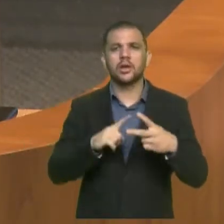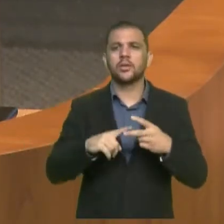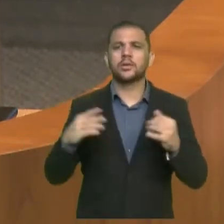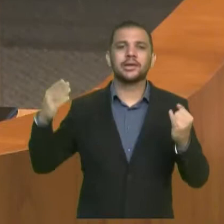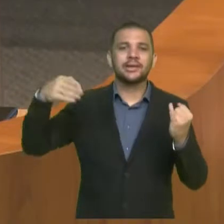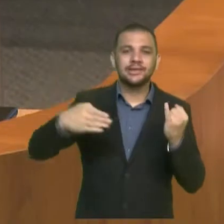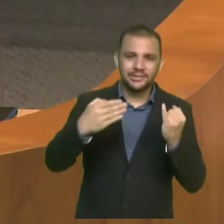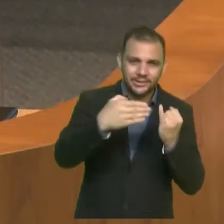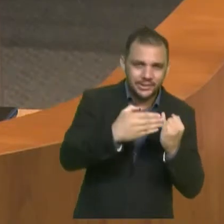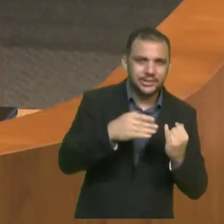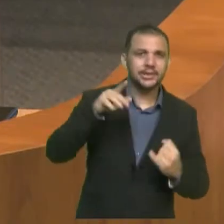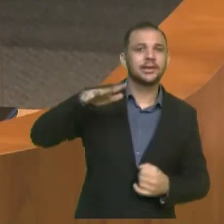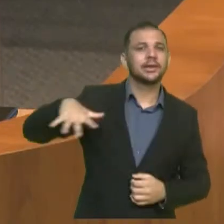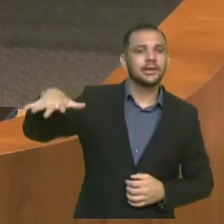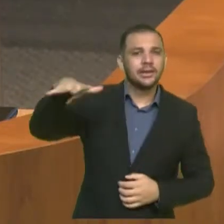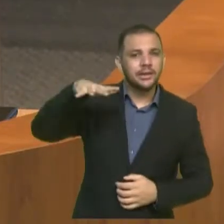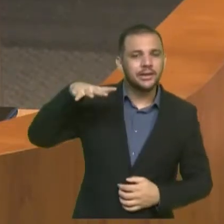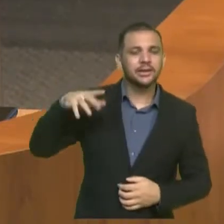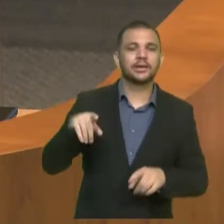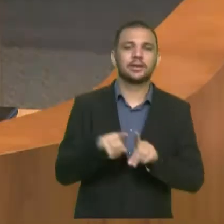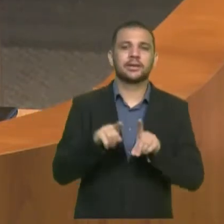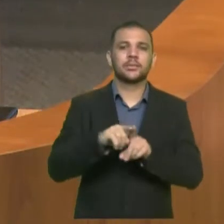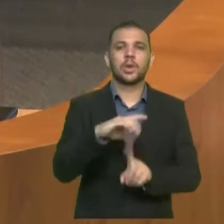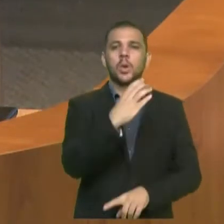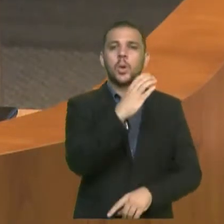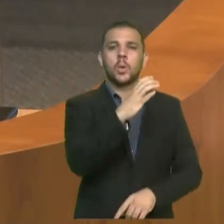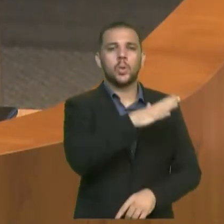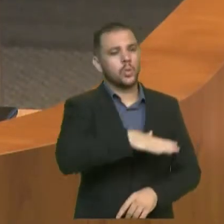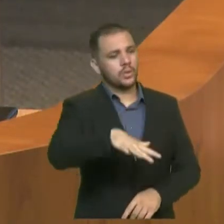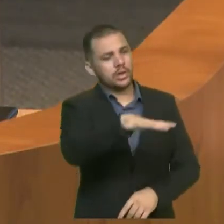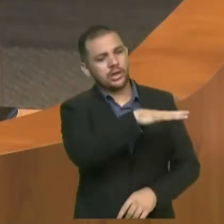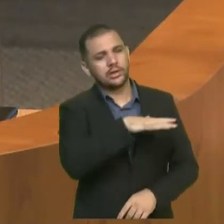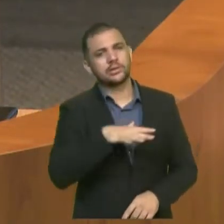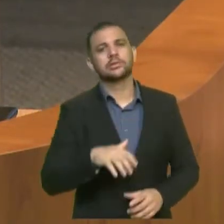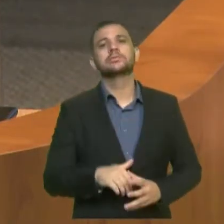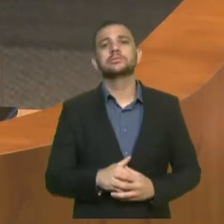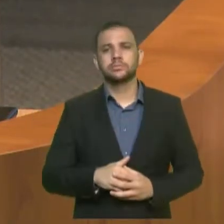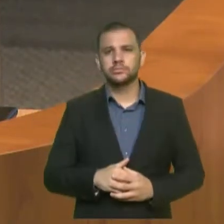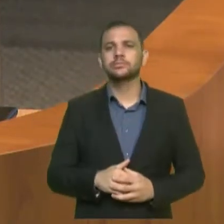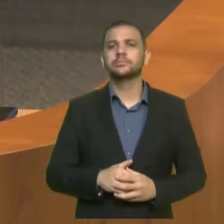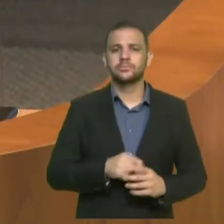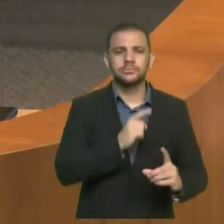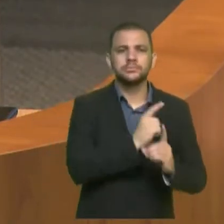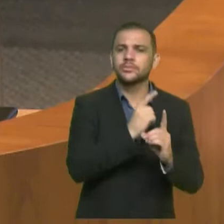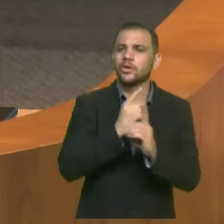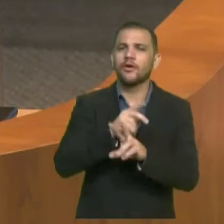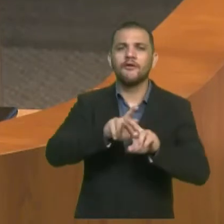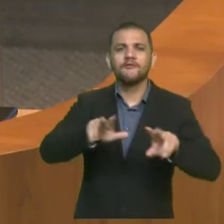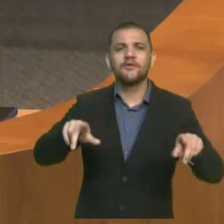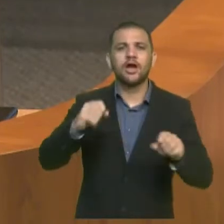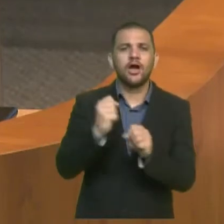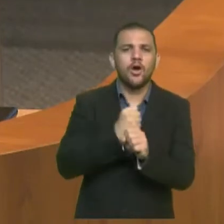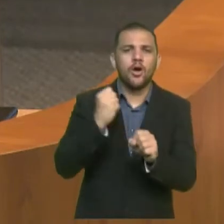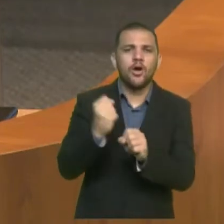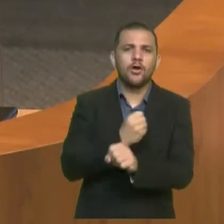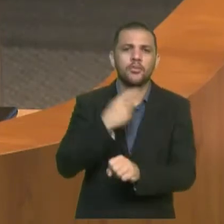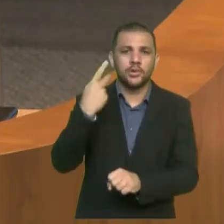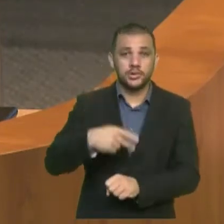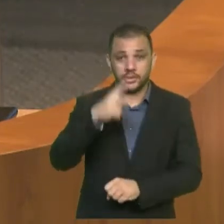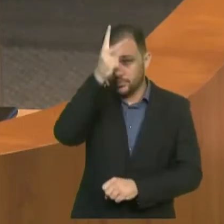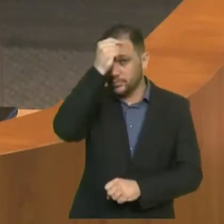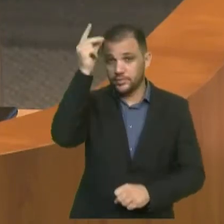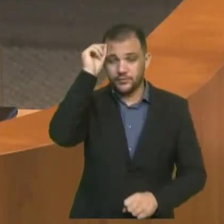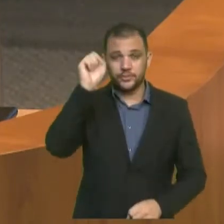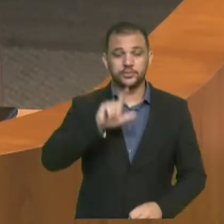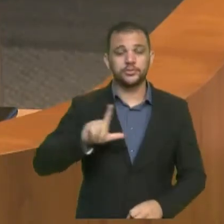tem intervenções da Prefeitura de São Luís. O nosso centro histórico, que está a cada dia